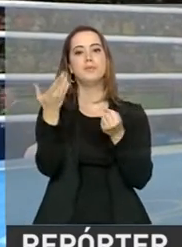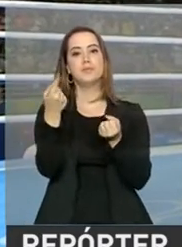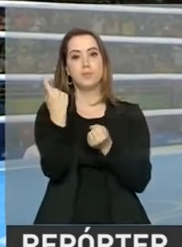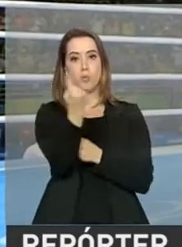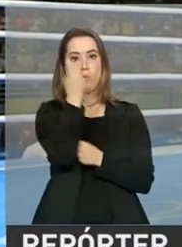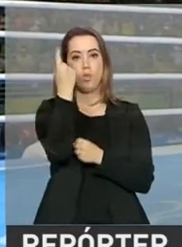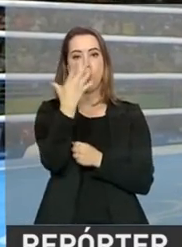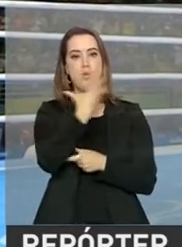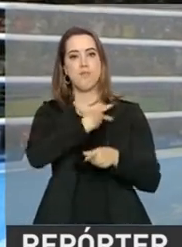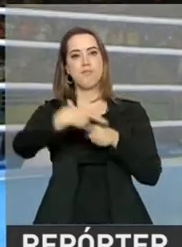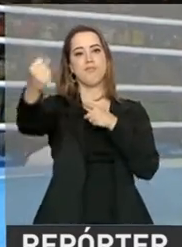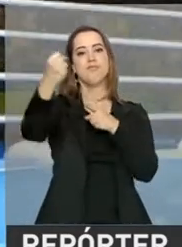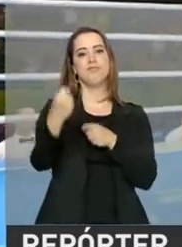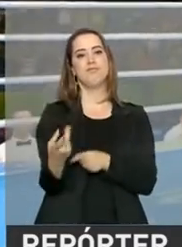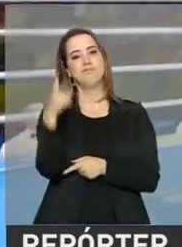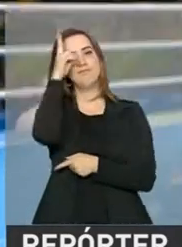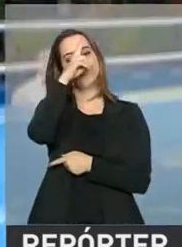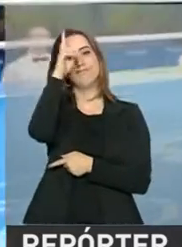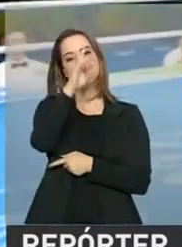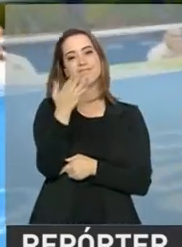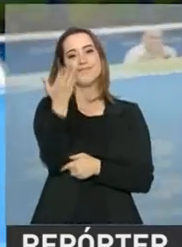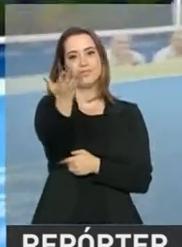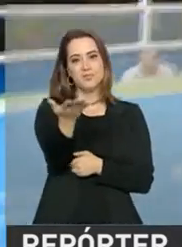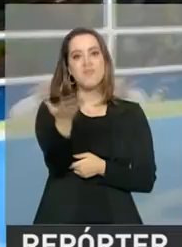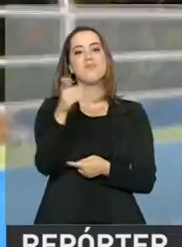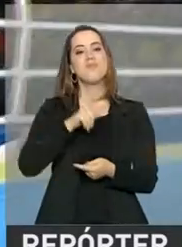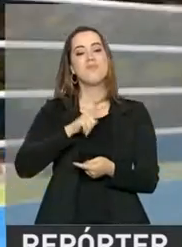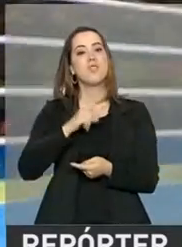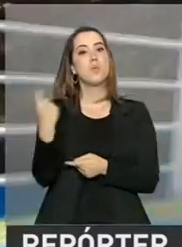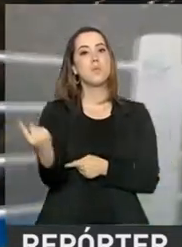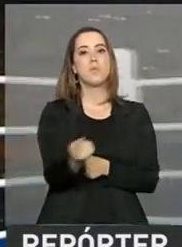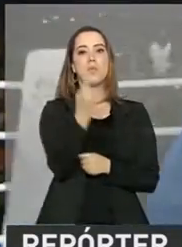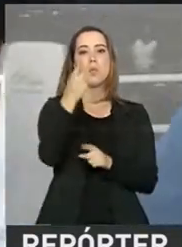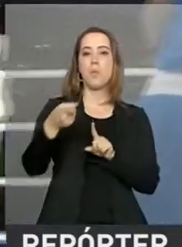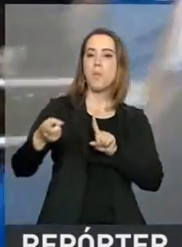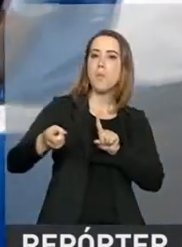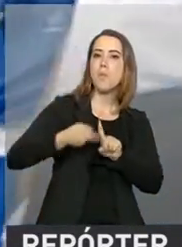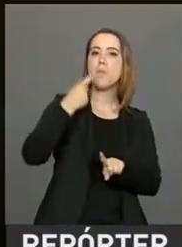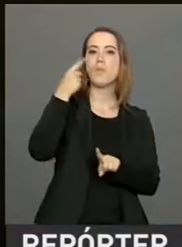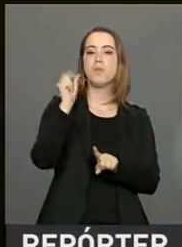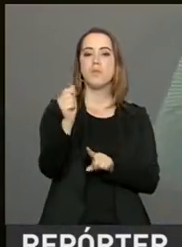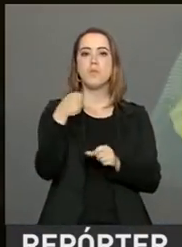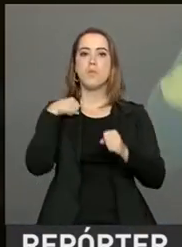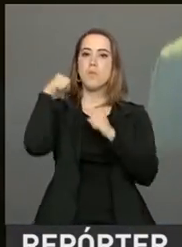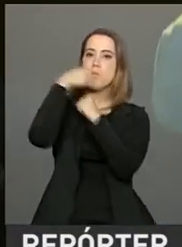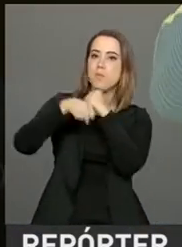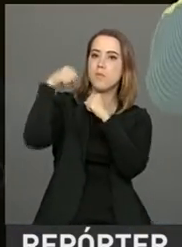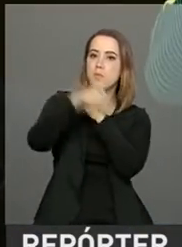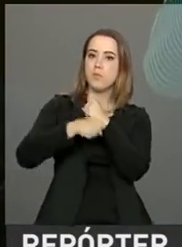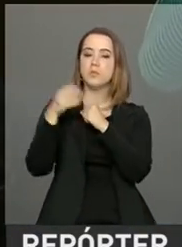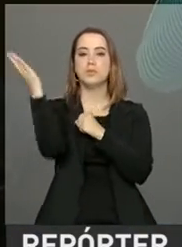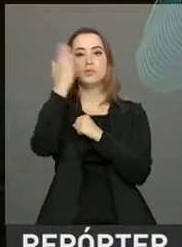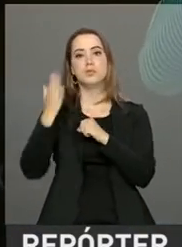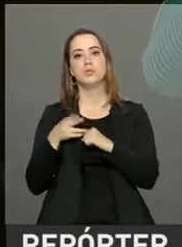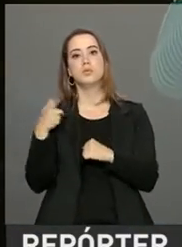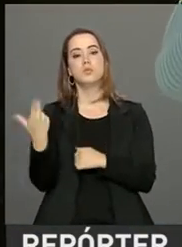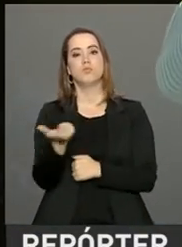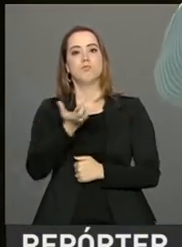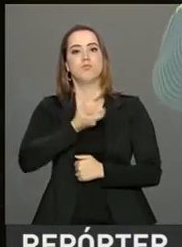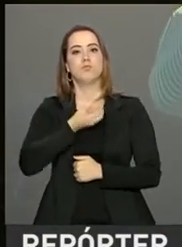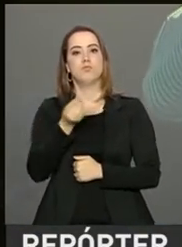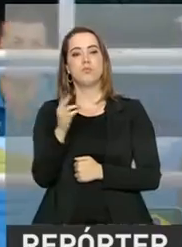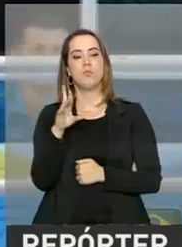Um campeão que fez história. Robson Conceição se tornou o primeiro boxeador brasileiro a ganhar uma medalha de ouro na